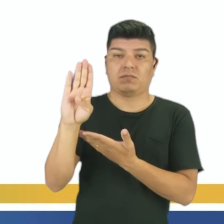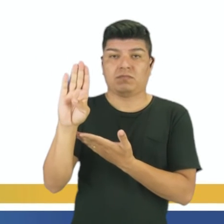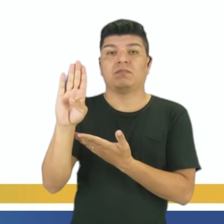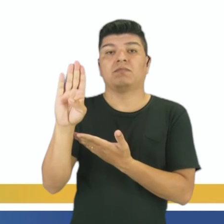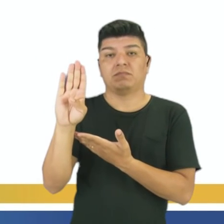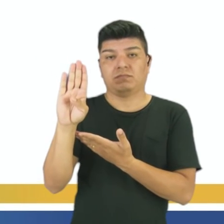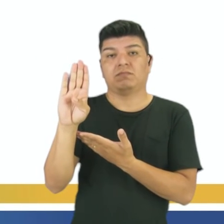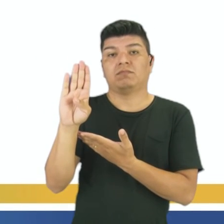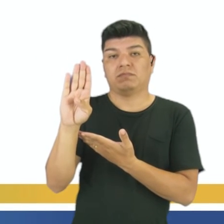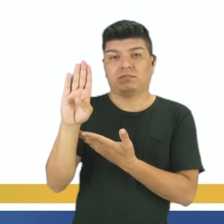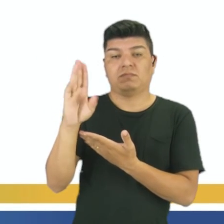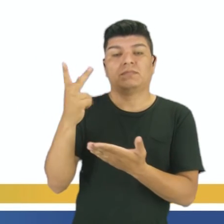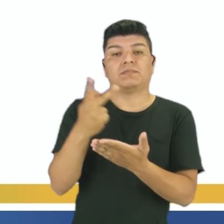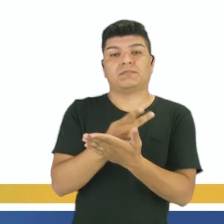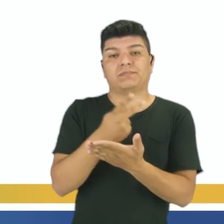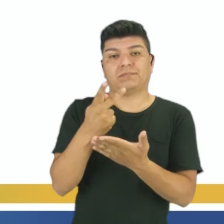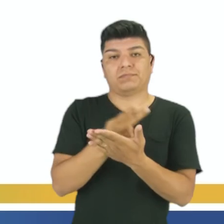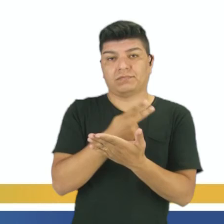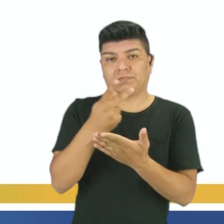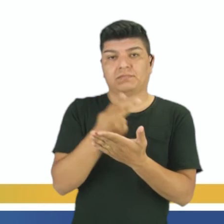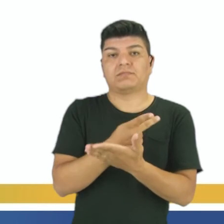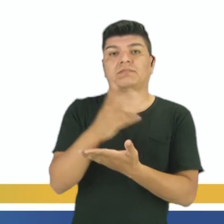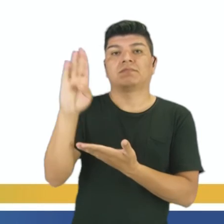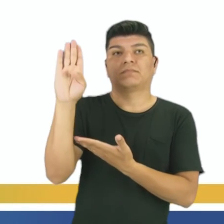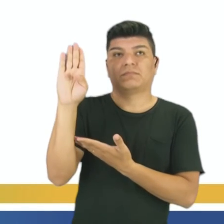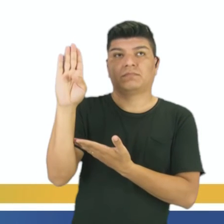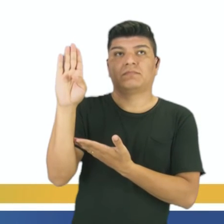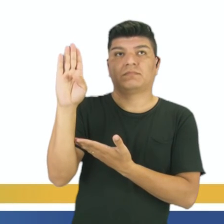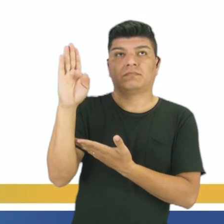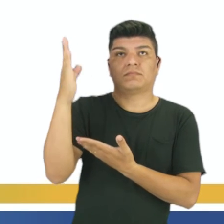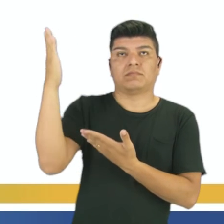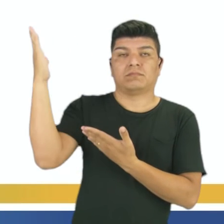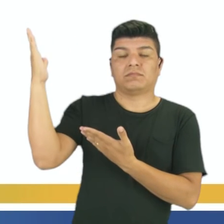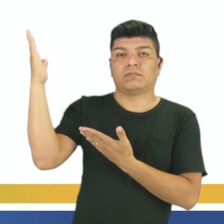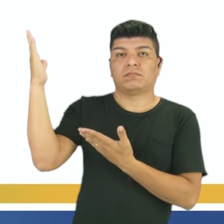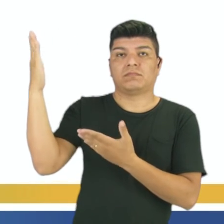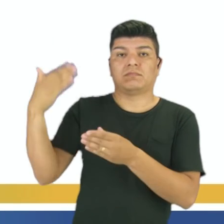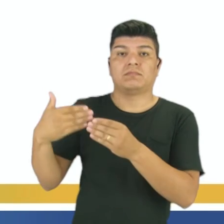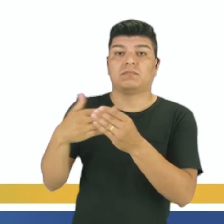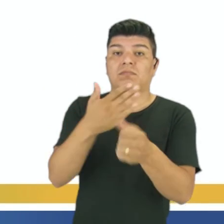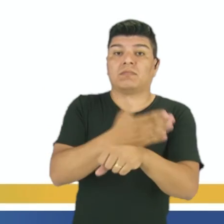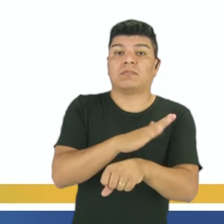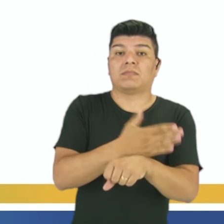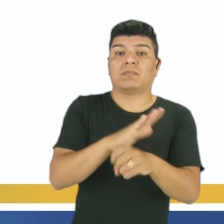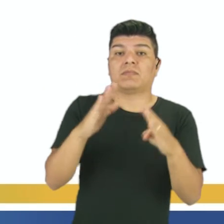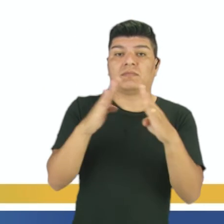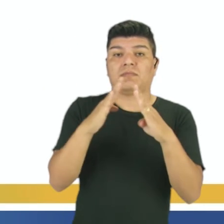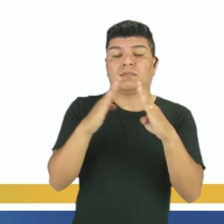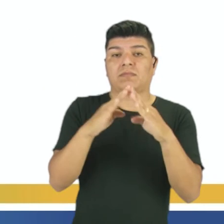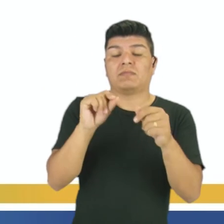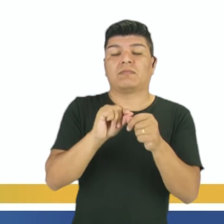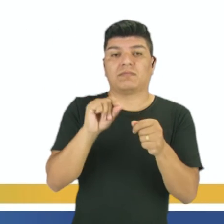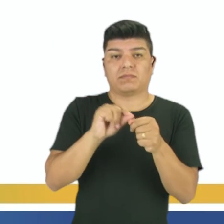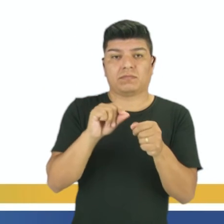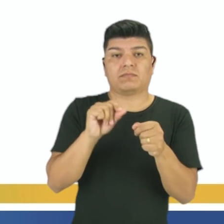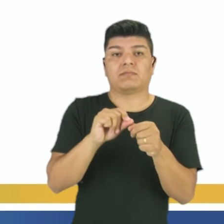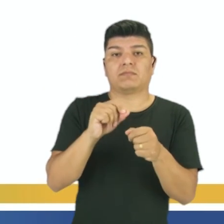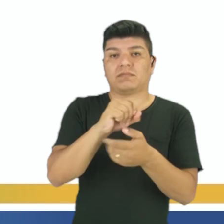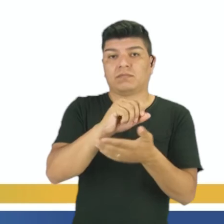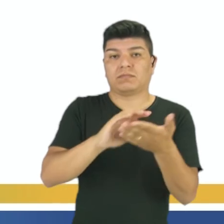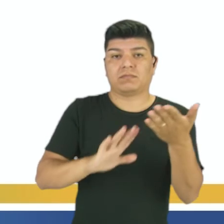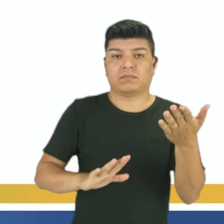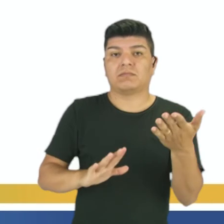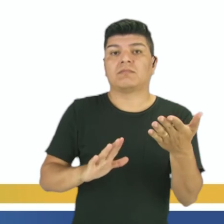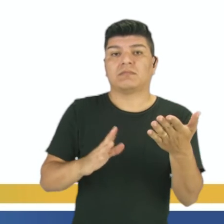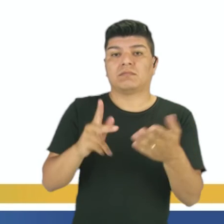mais delongas, é a que está incorreta. E o que eu trago para você exercitar em casa? E faça os